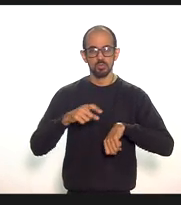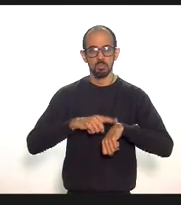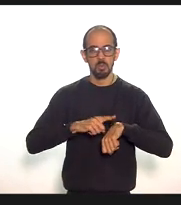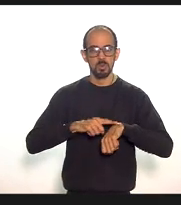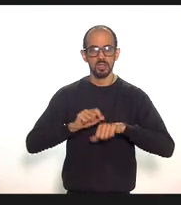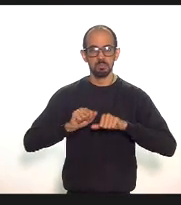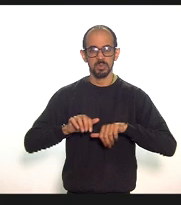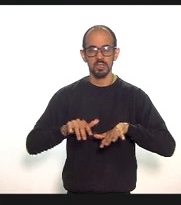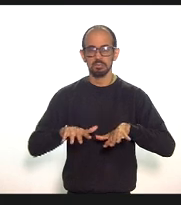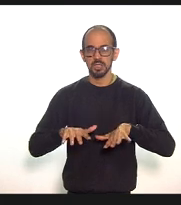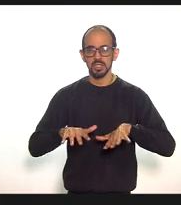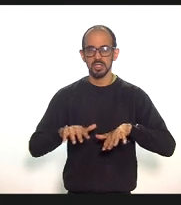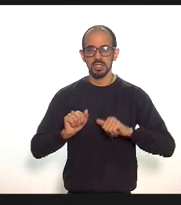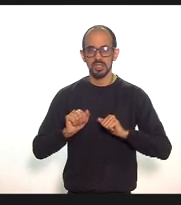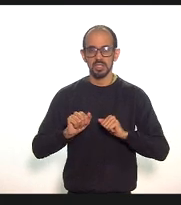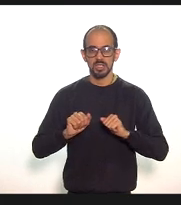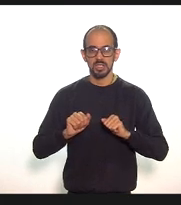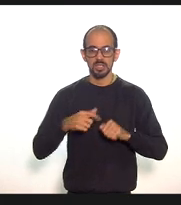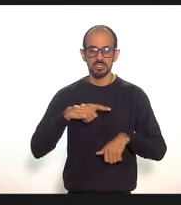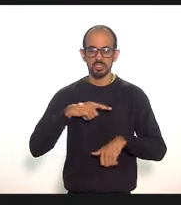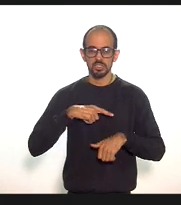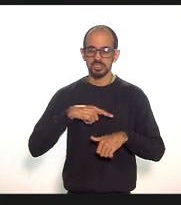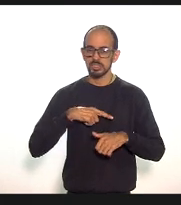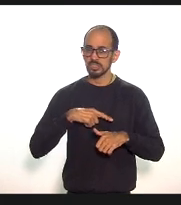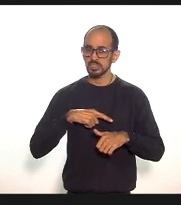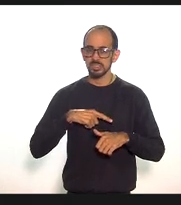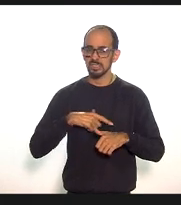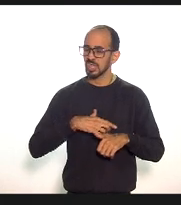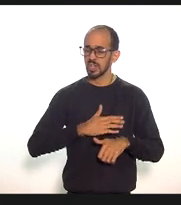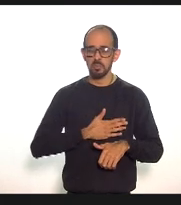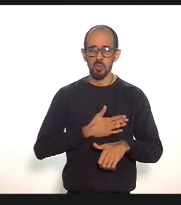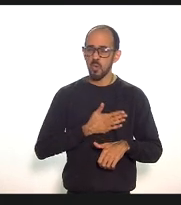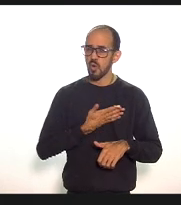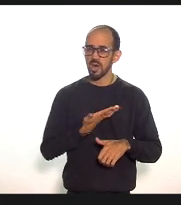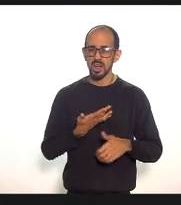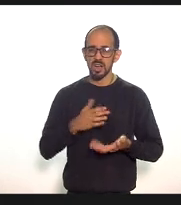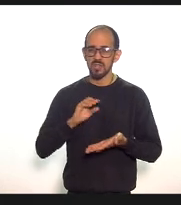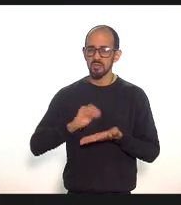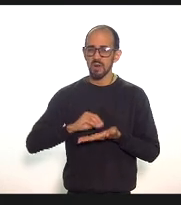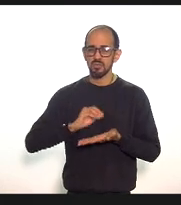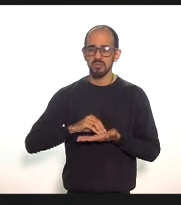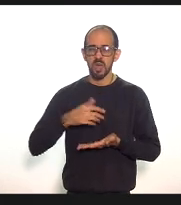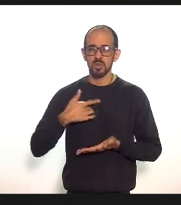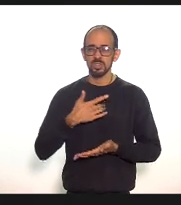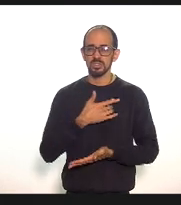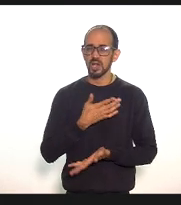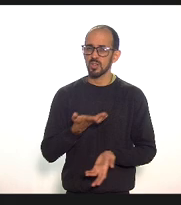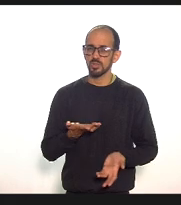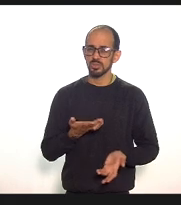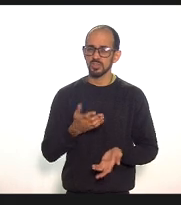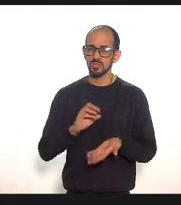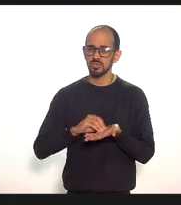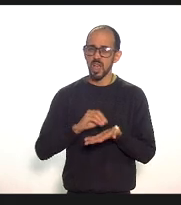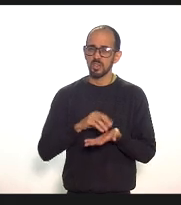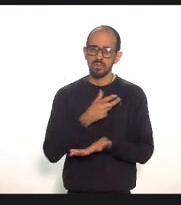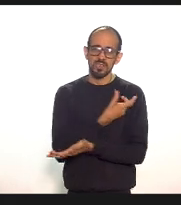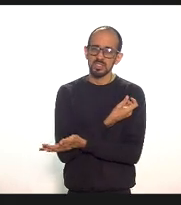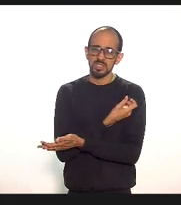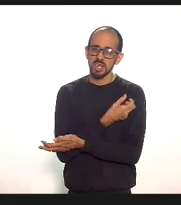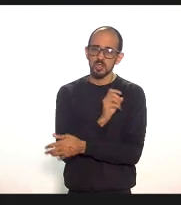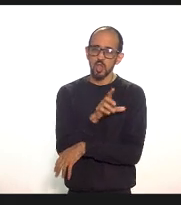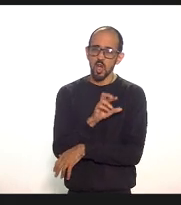Hoje a gente vive um colapso na área da saúde, porque não falta só leito, não. Não falta só vacina para o povo,